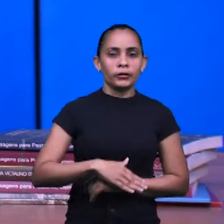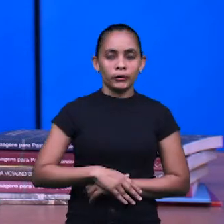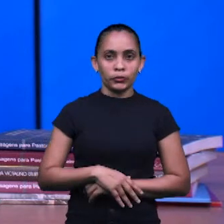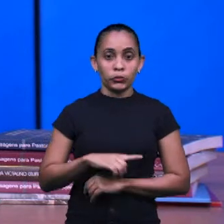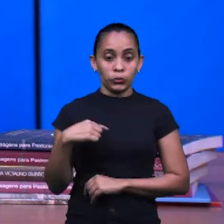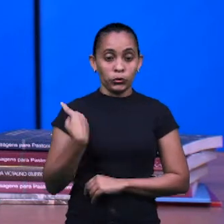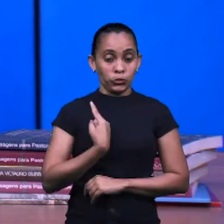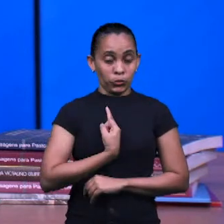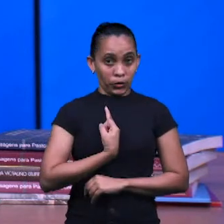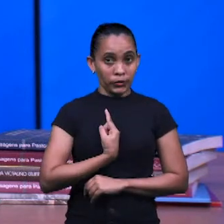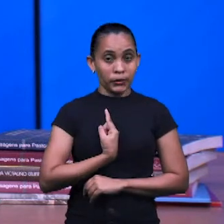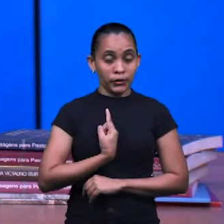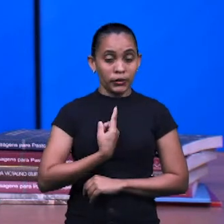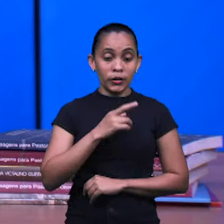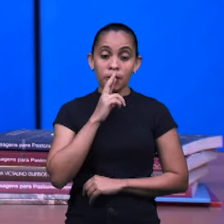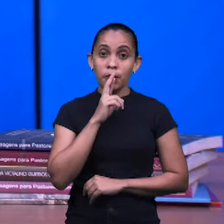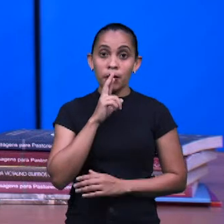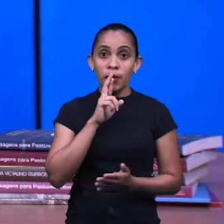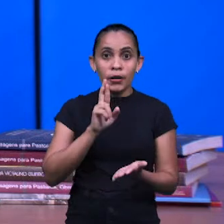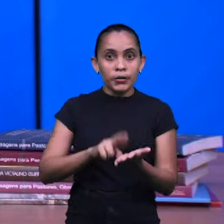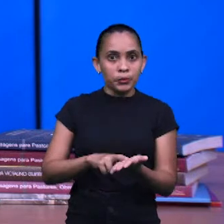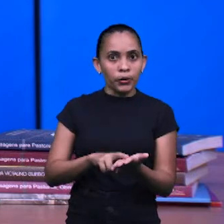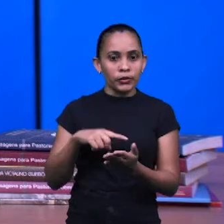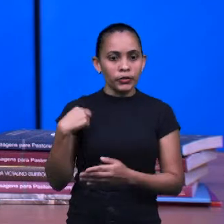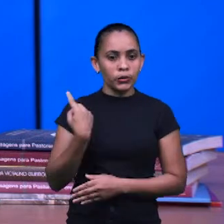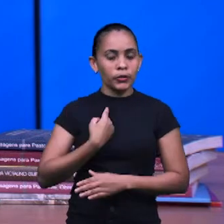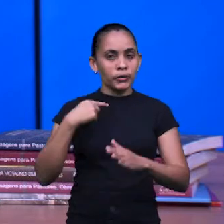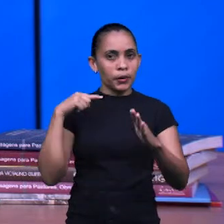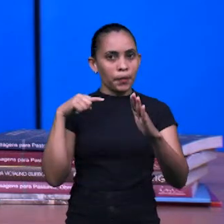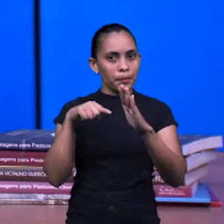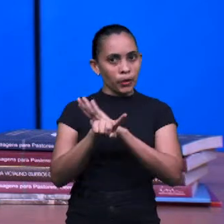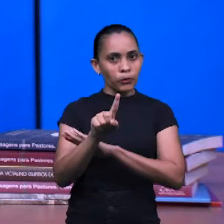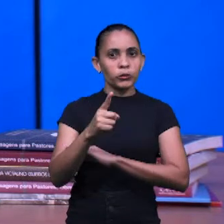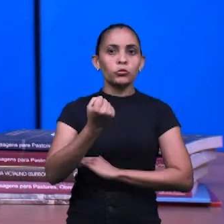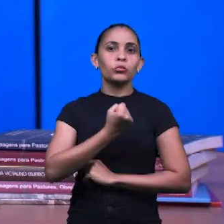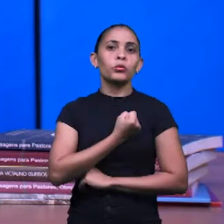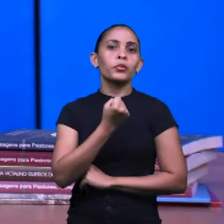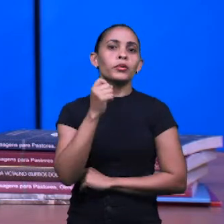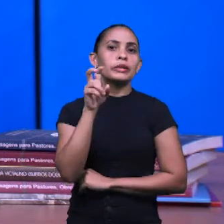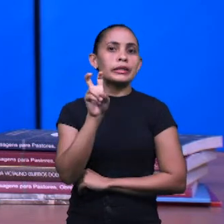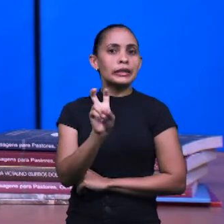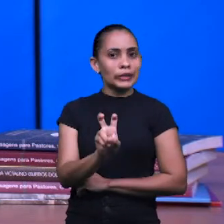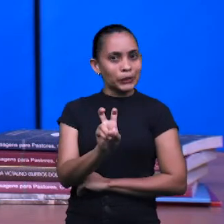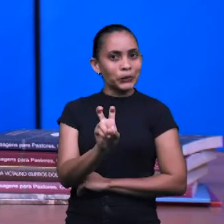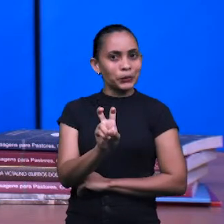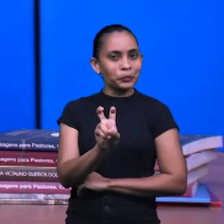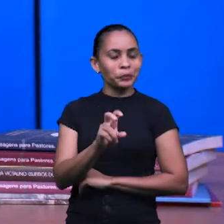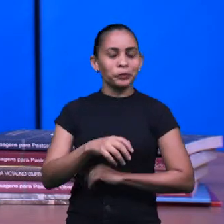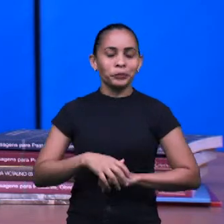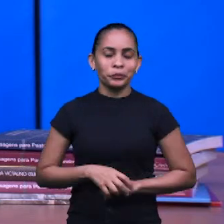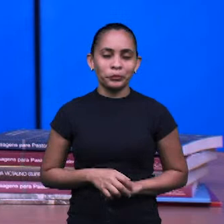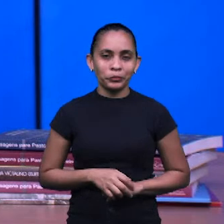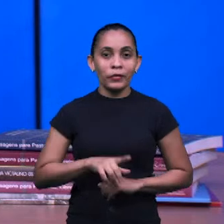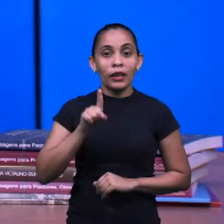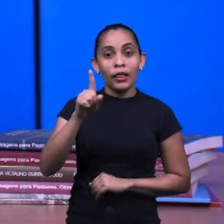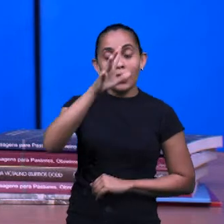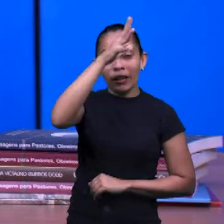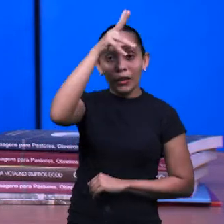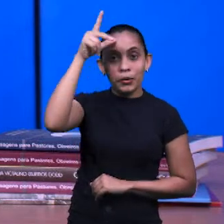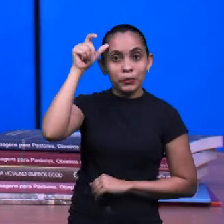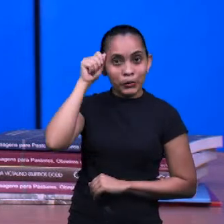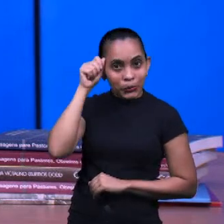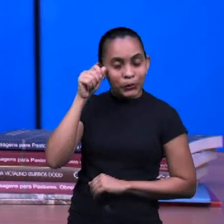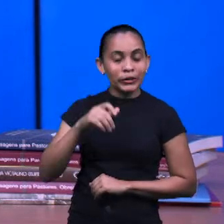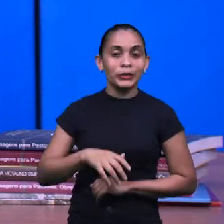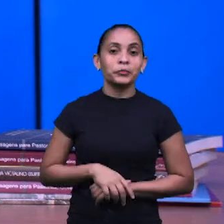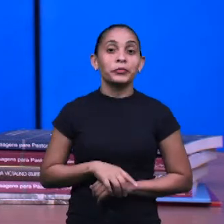nossas respostas, porque a primeira resposta à nossa pergunta número 5, ela vem do estado do Amazonas, e quem vai responder é a